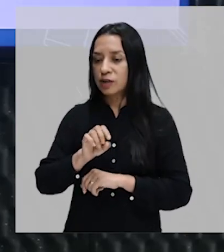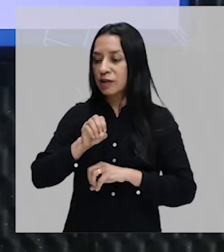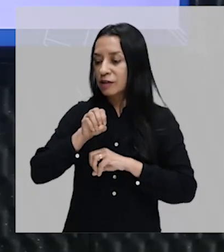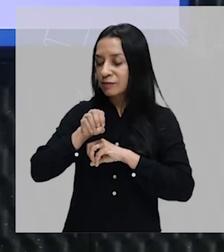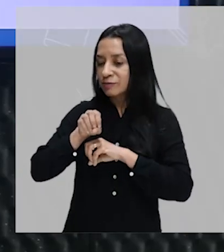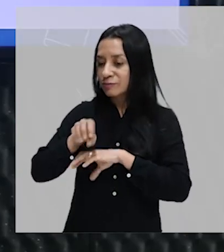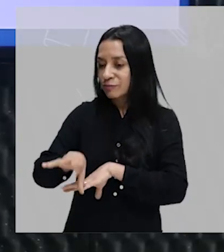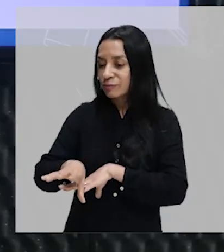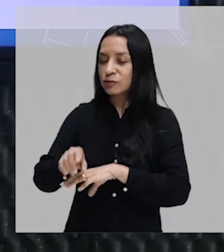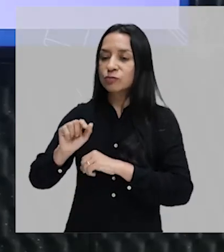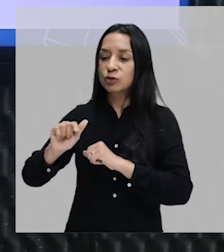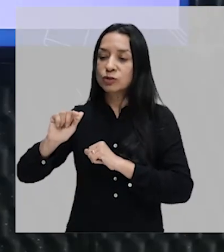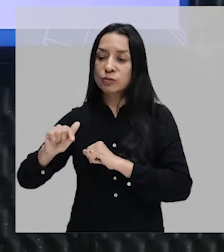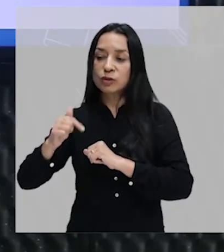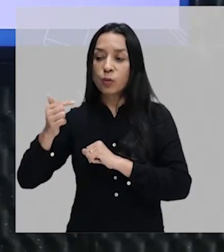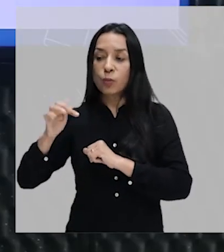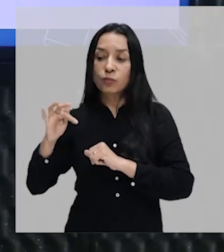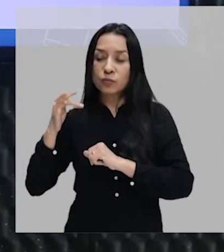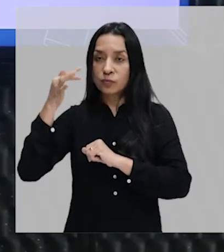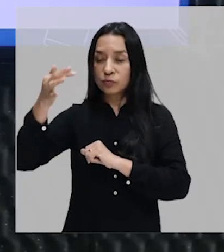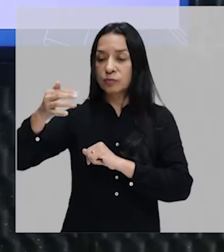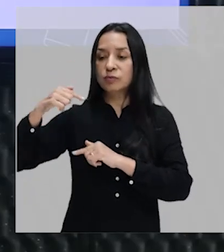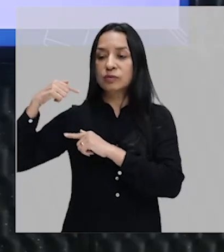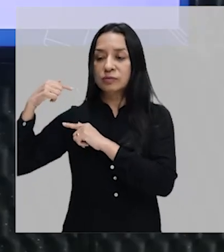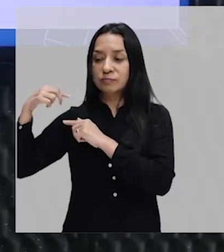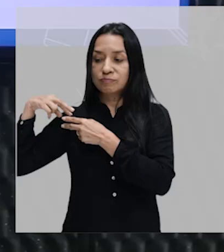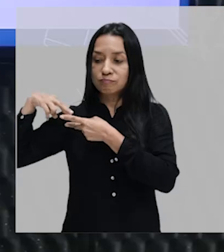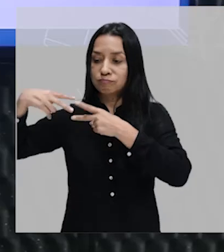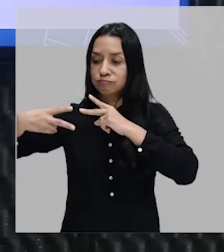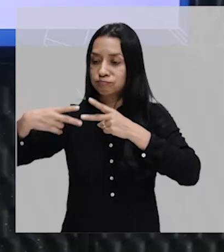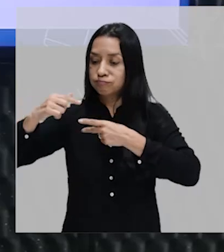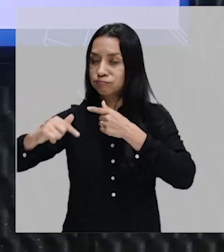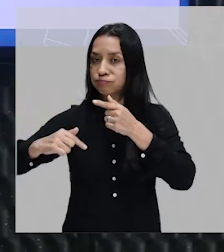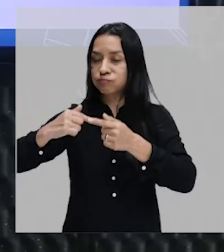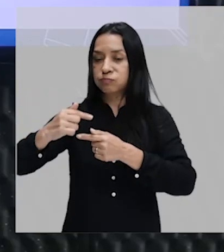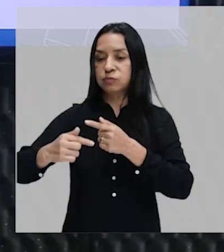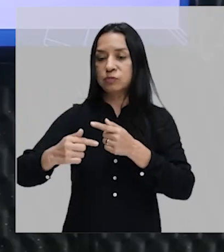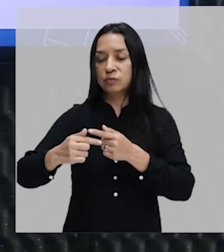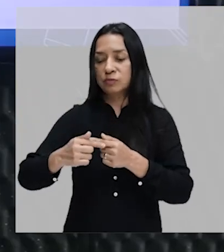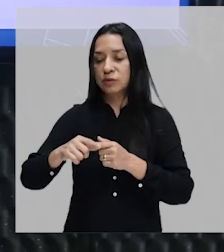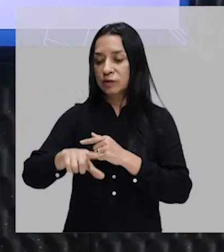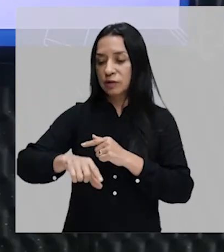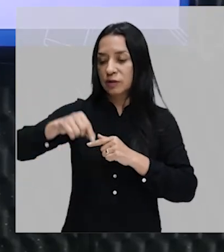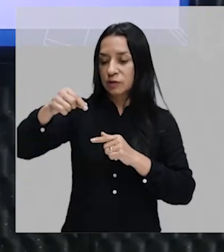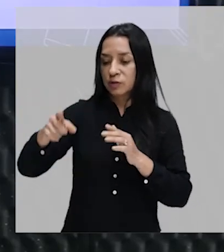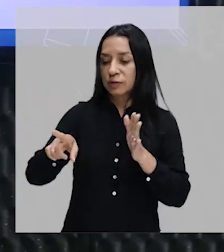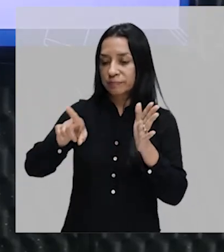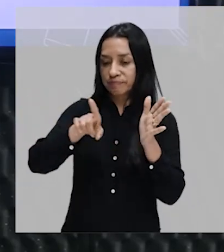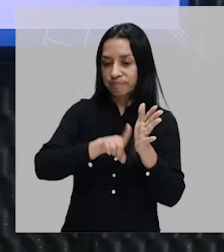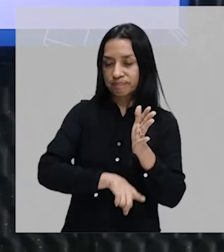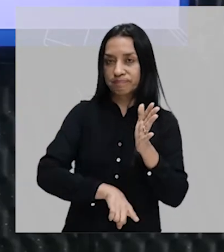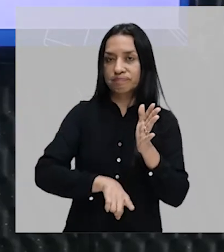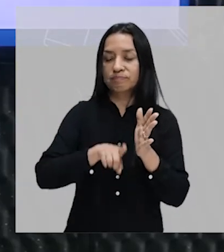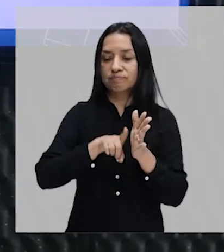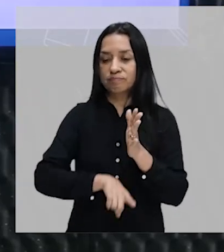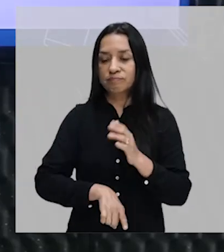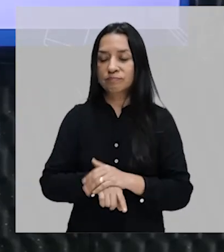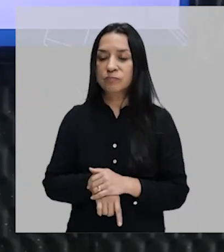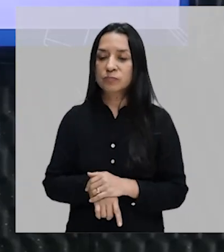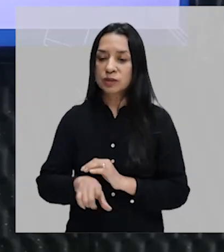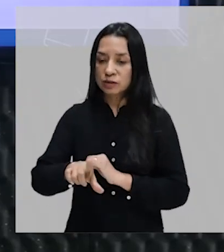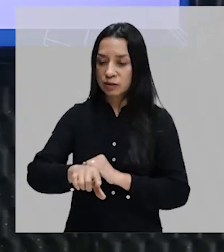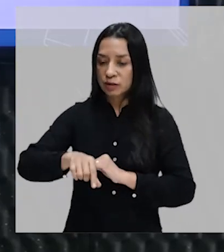transmitida para as futuras gerações. Então, ela vai ser selecionada negativamente, tá? Então, a seleção natural ela